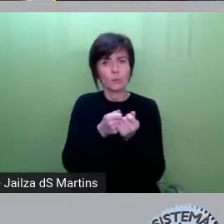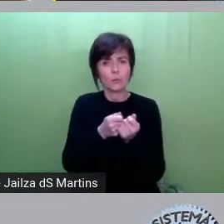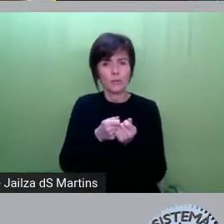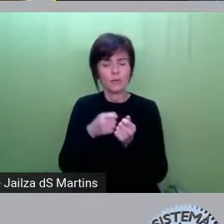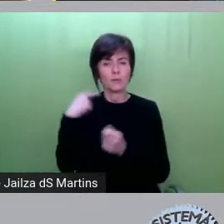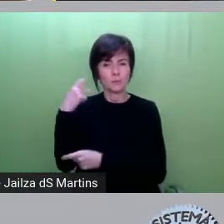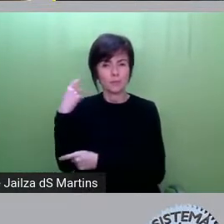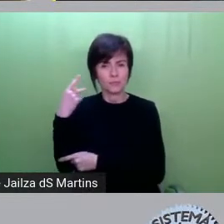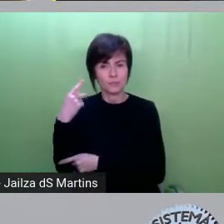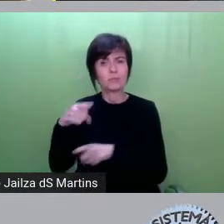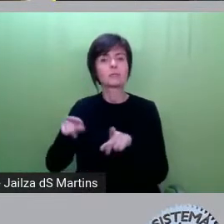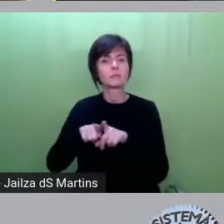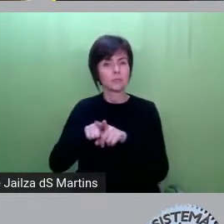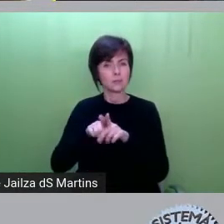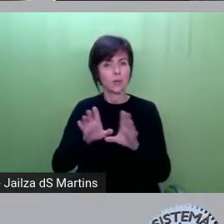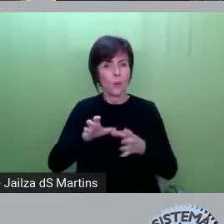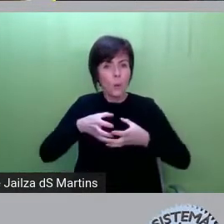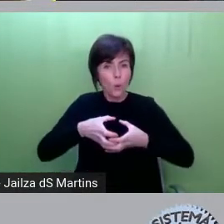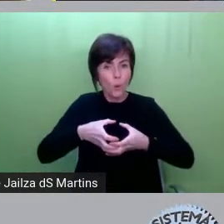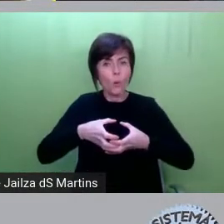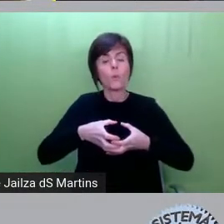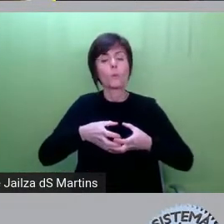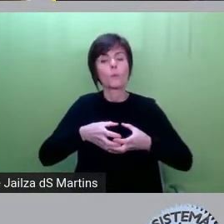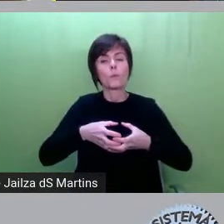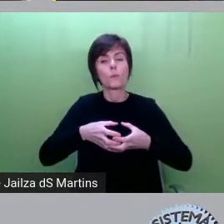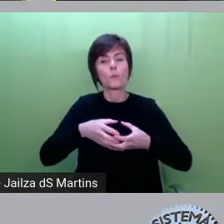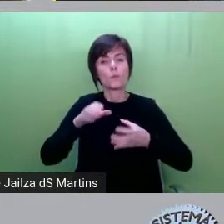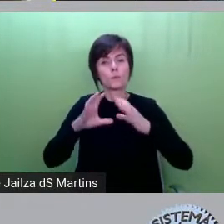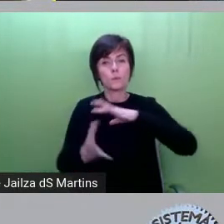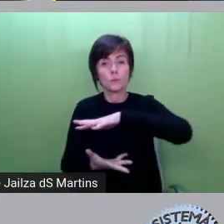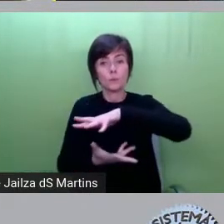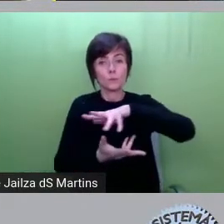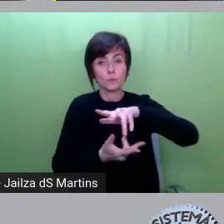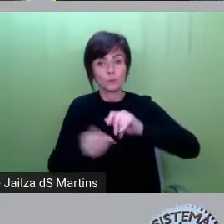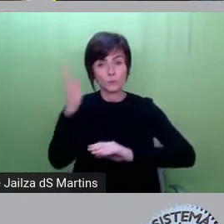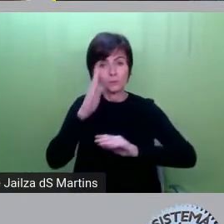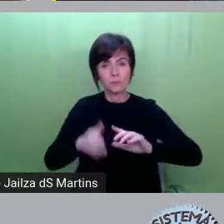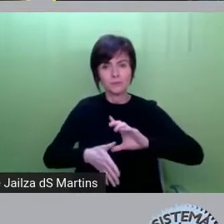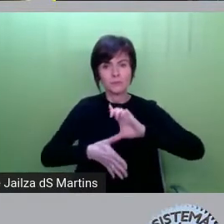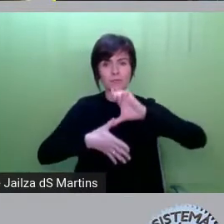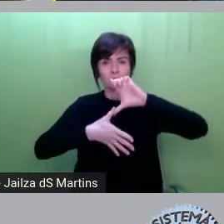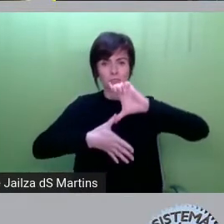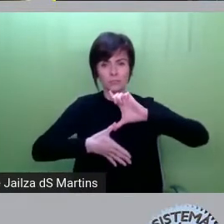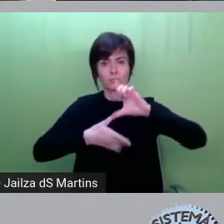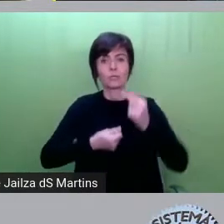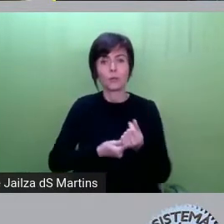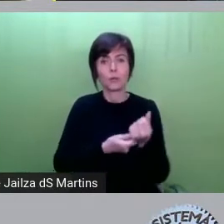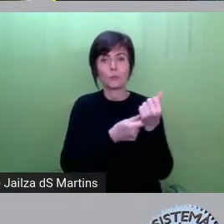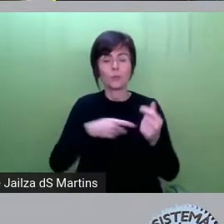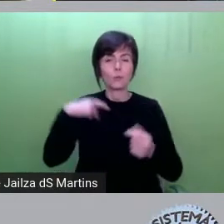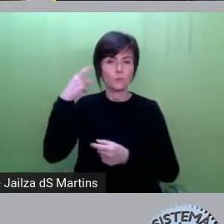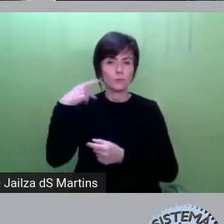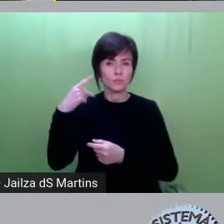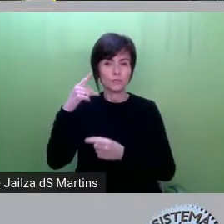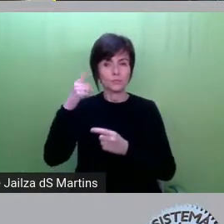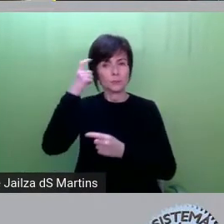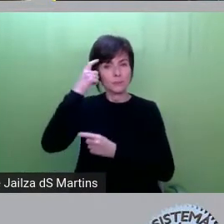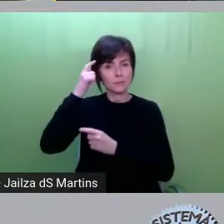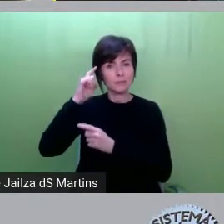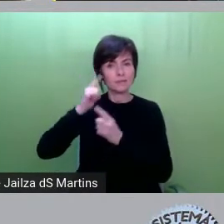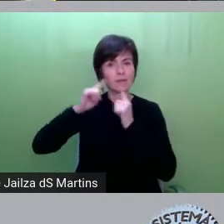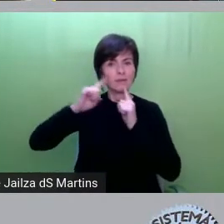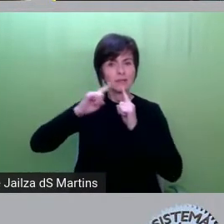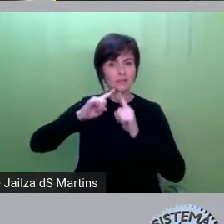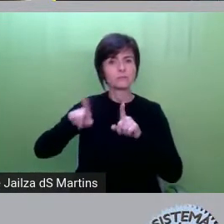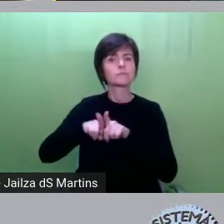do Observatório Internacional da Crise da Sociedade Latino-Americana de Economia Política e Pensamento Crítico, tem